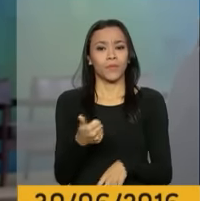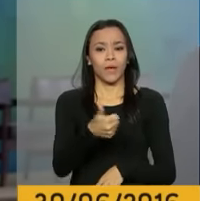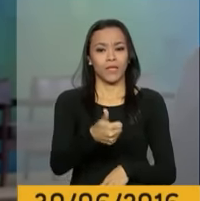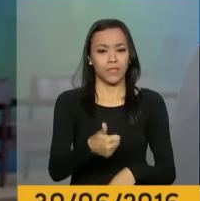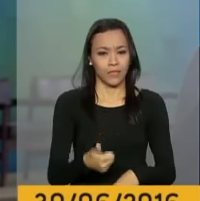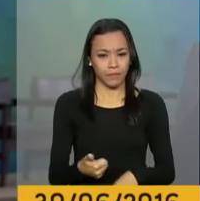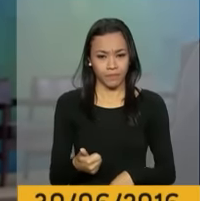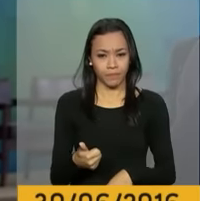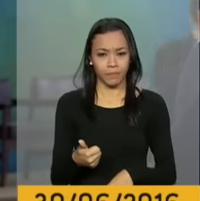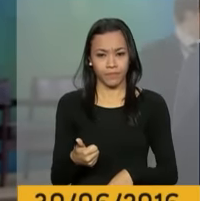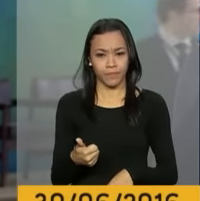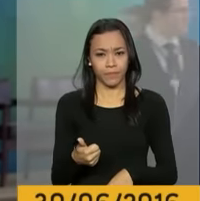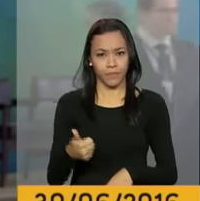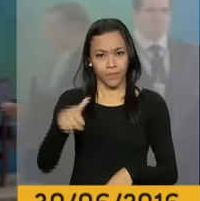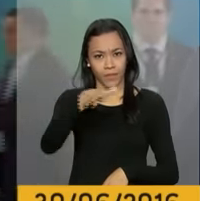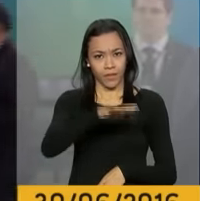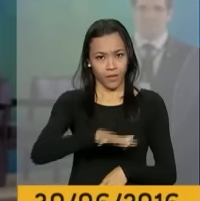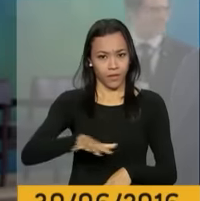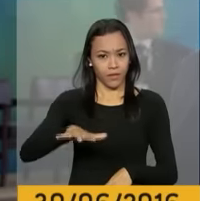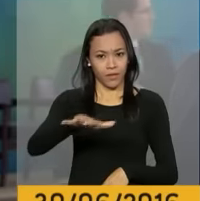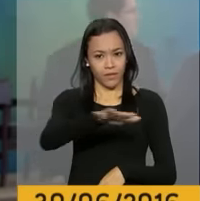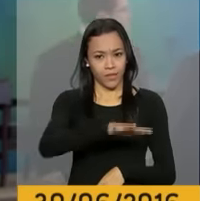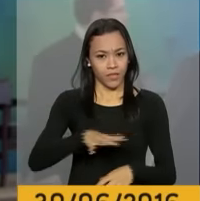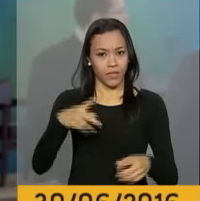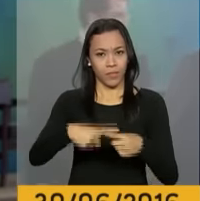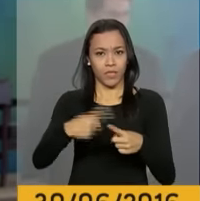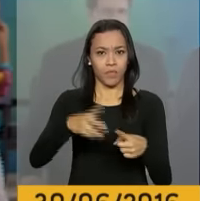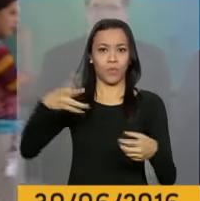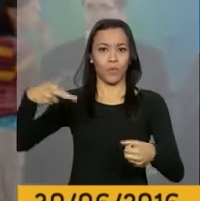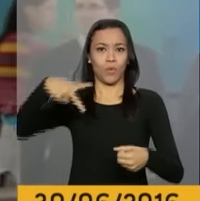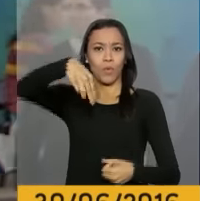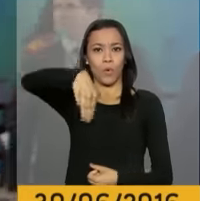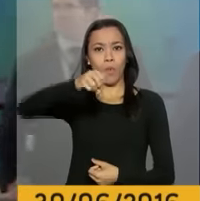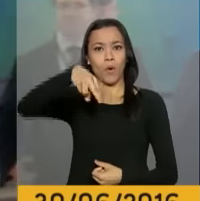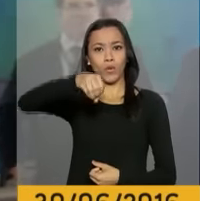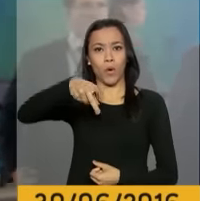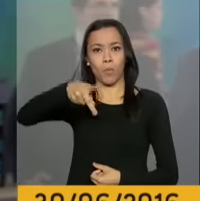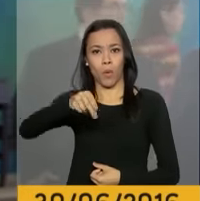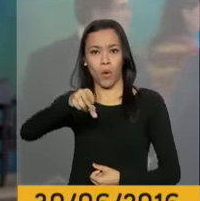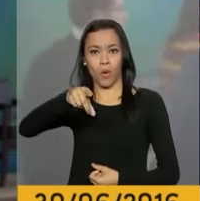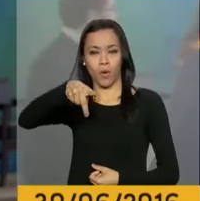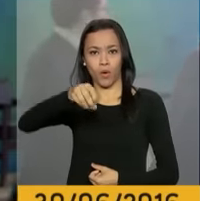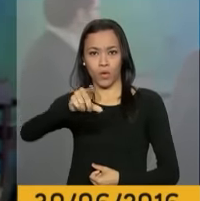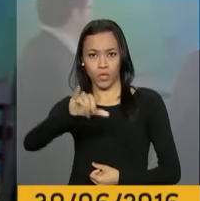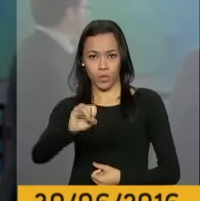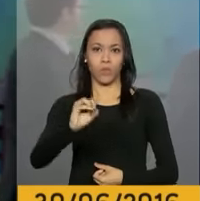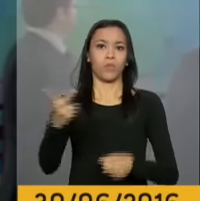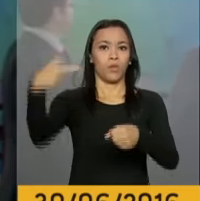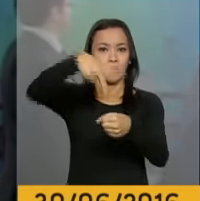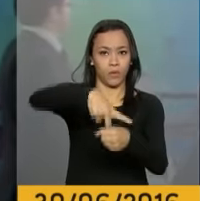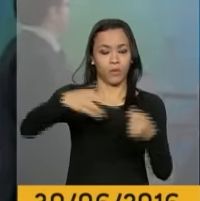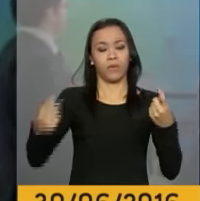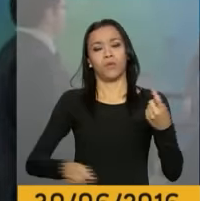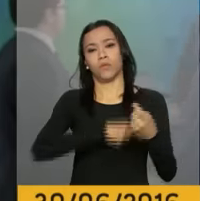uma presença na área do monopólio do petróleo, da busca e desse quadro todo, como também ela